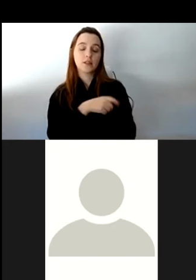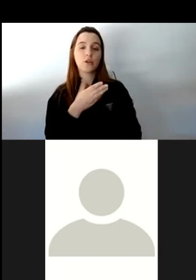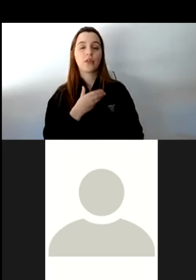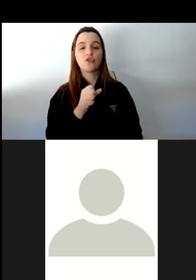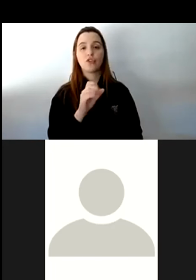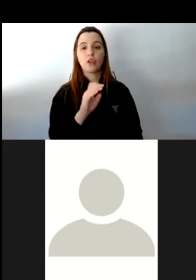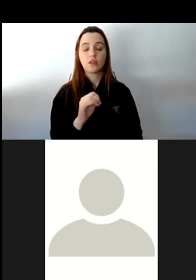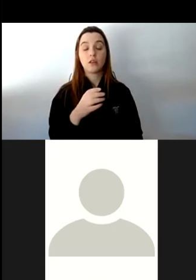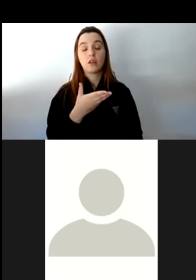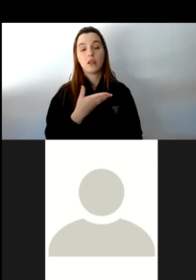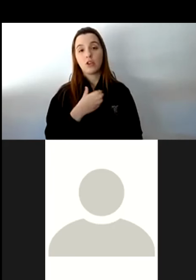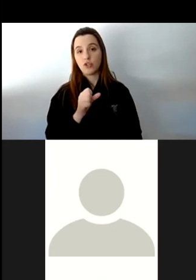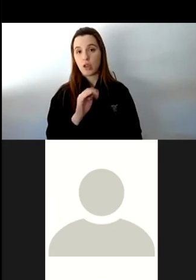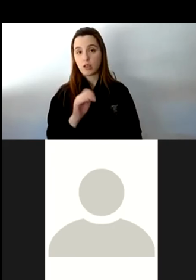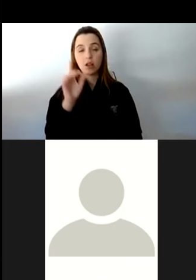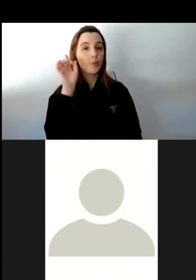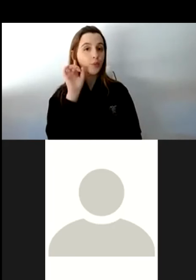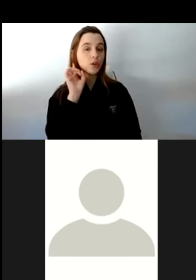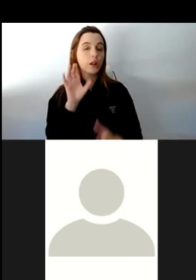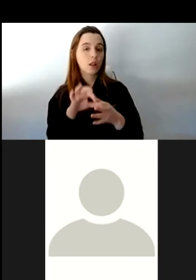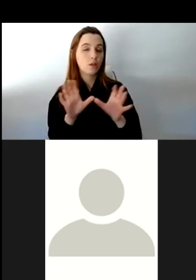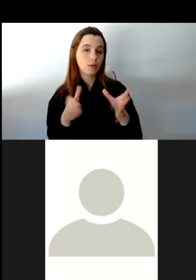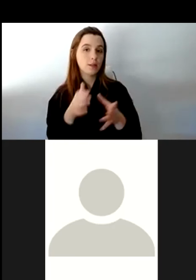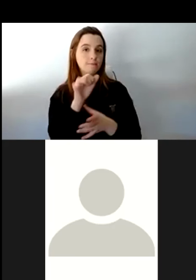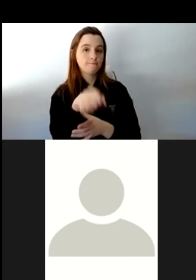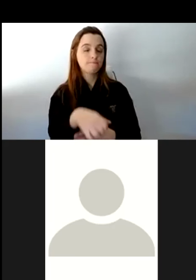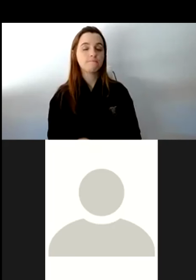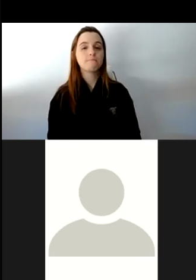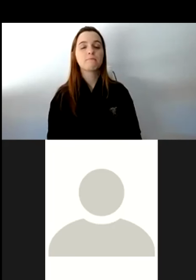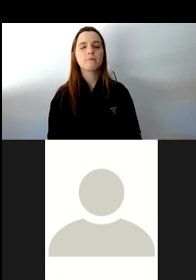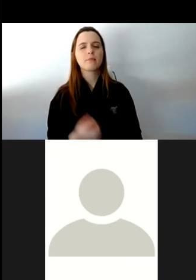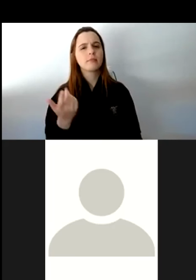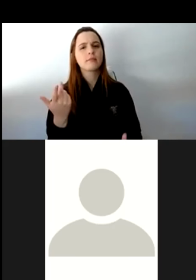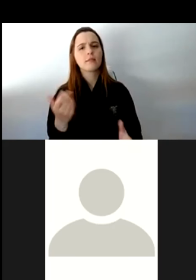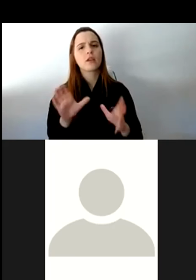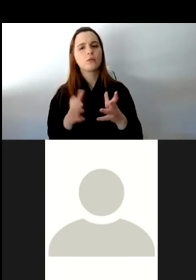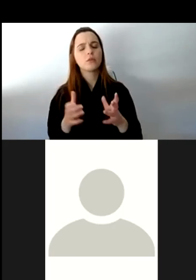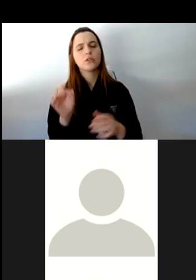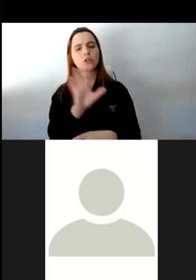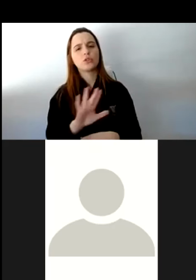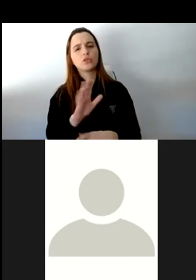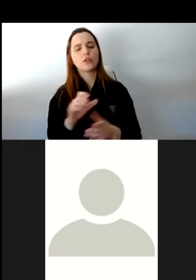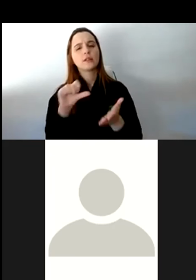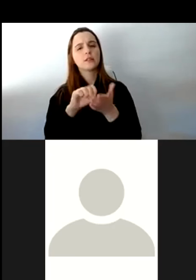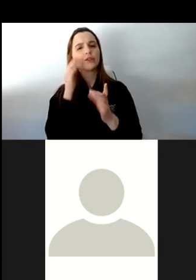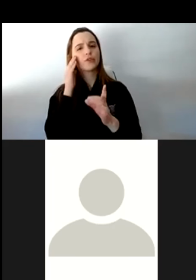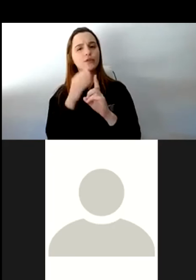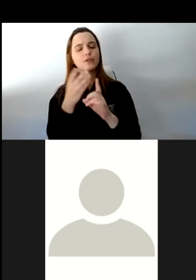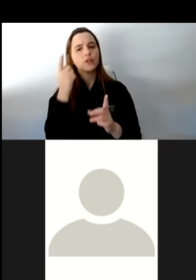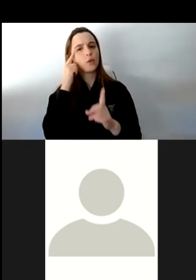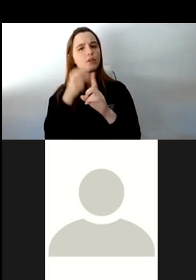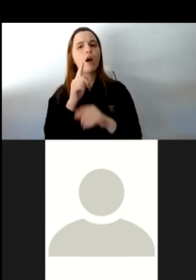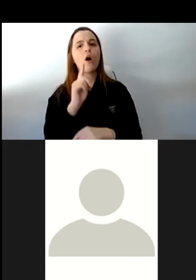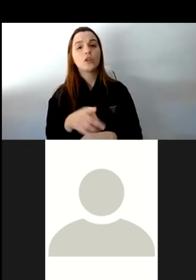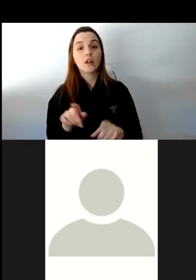DGS para a Comissão, e a missão da Comissão Nacional dos Centros de Referência é, desde logo, avaliar as